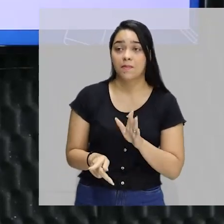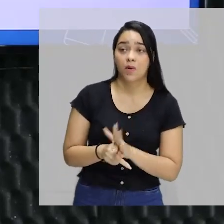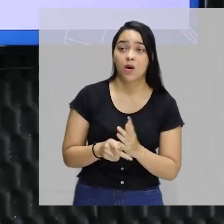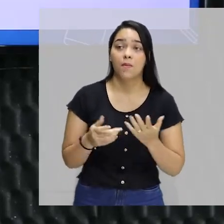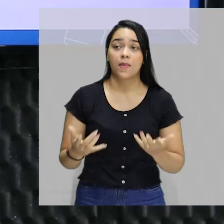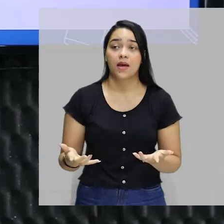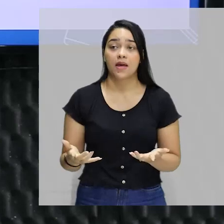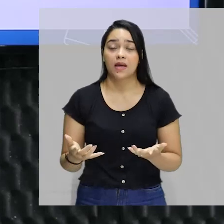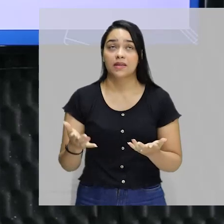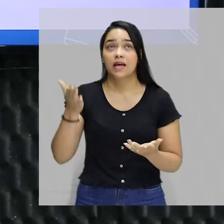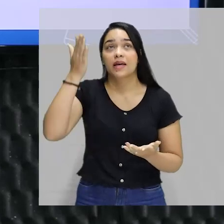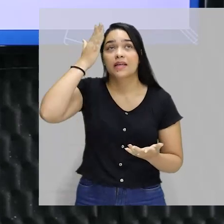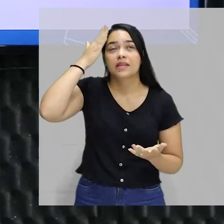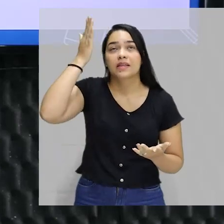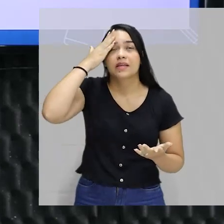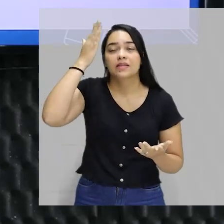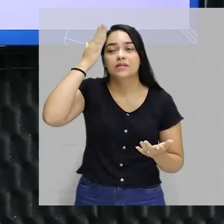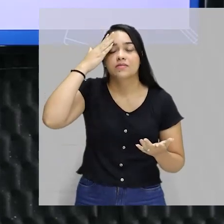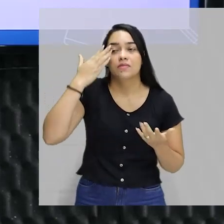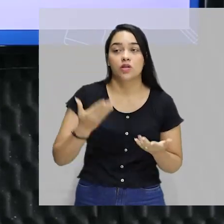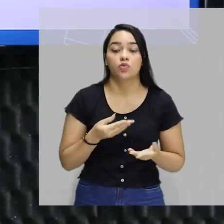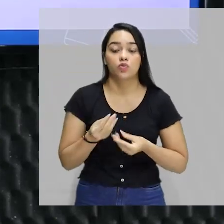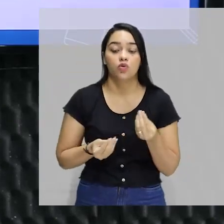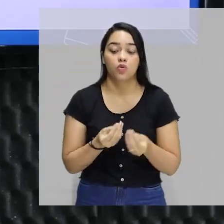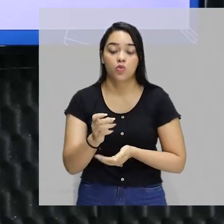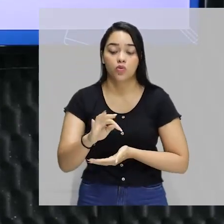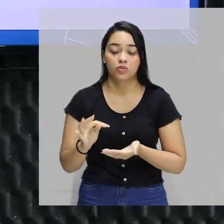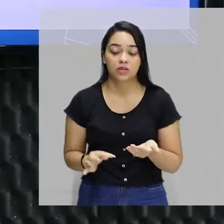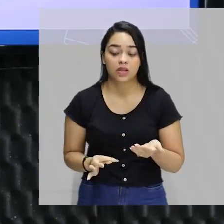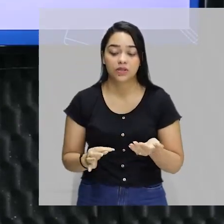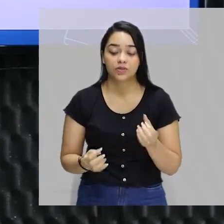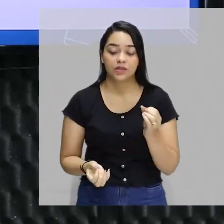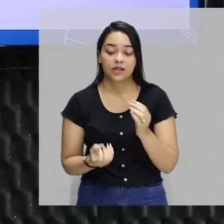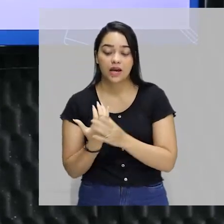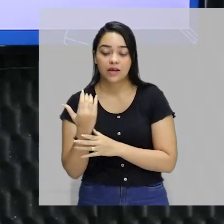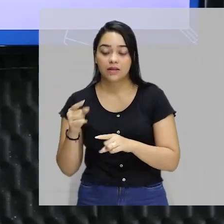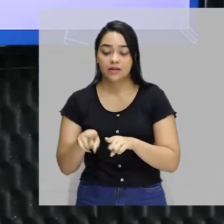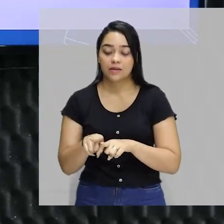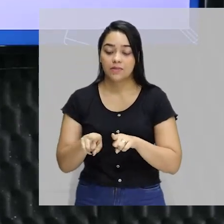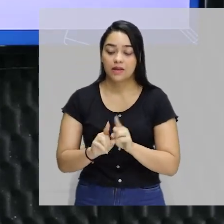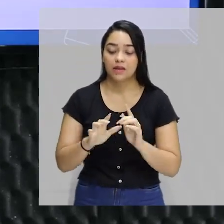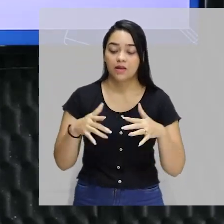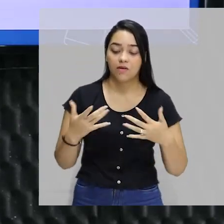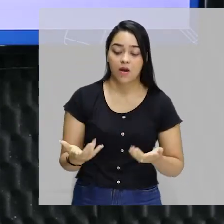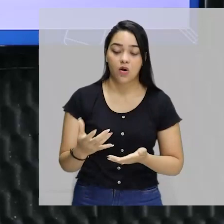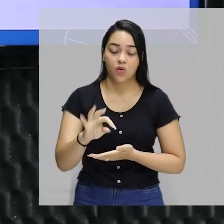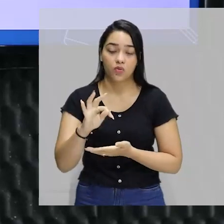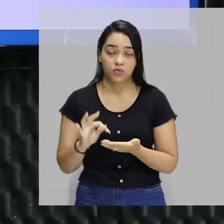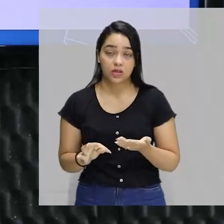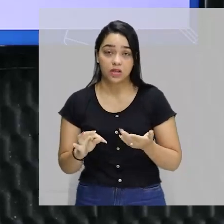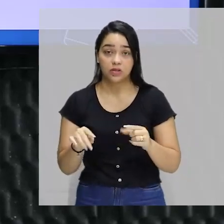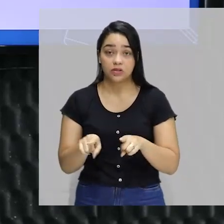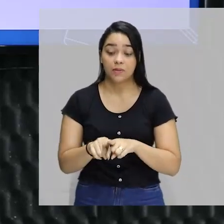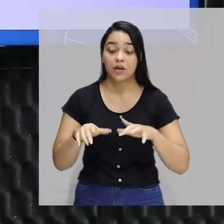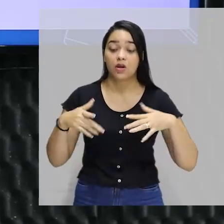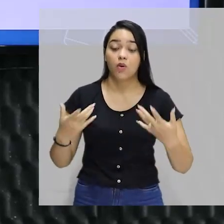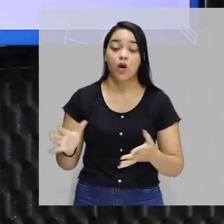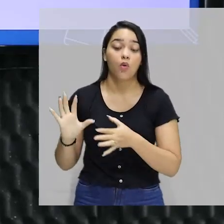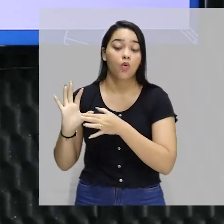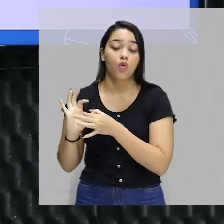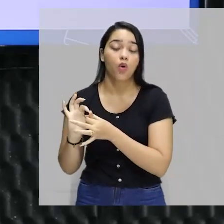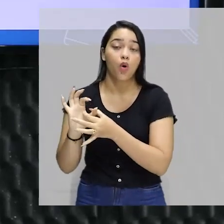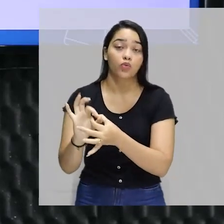da compreensão, né? A forma como o texto foi produzido, em que momento o texto foi produzido, em que